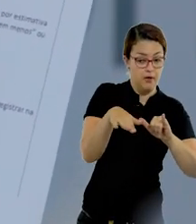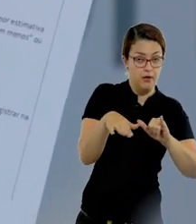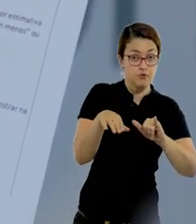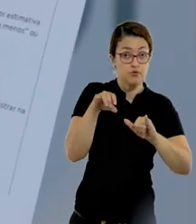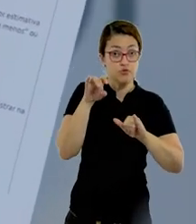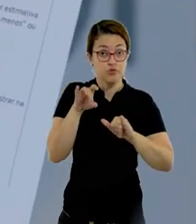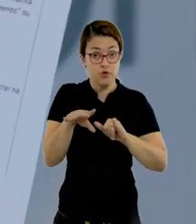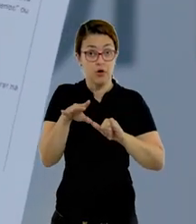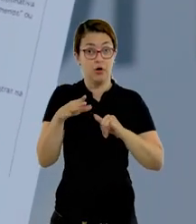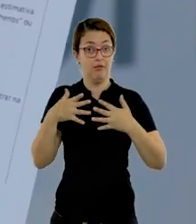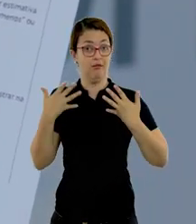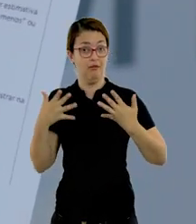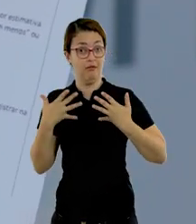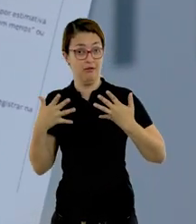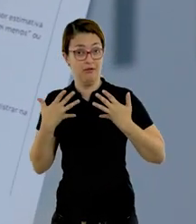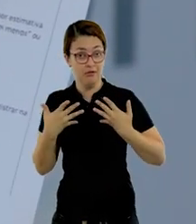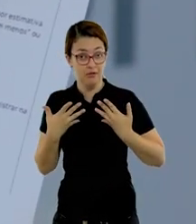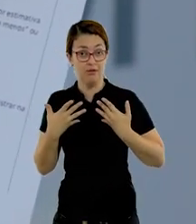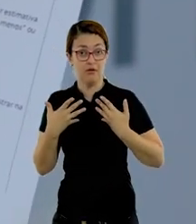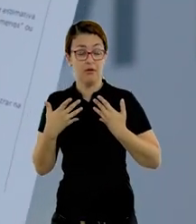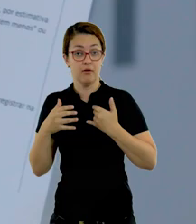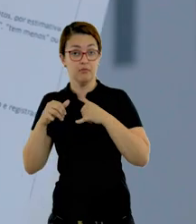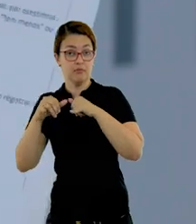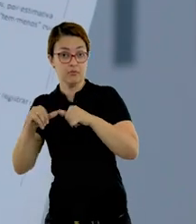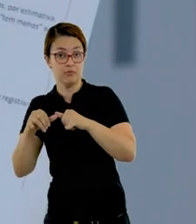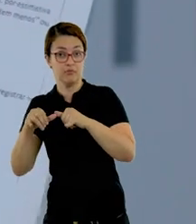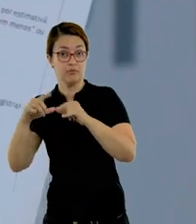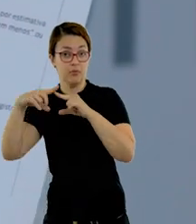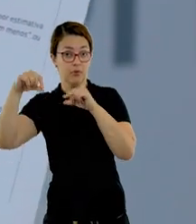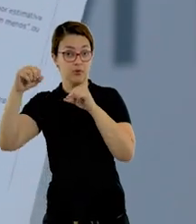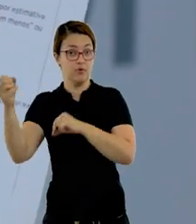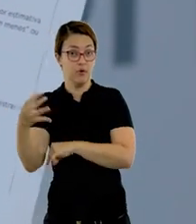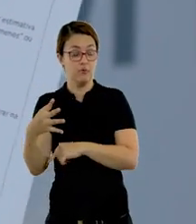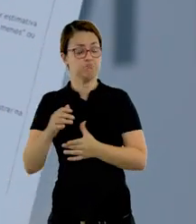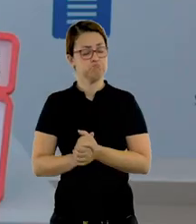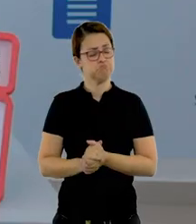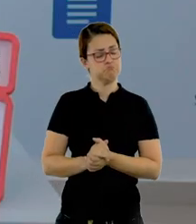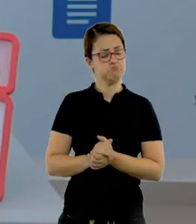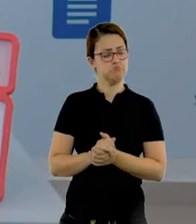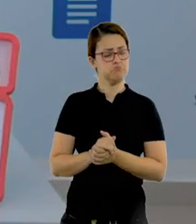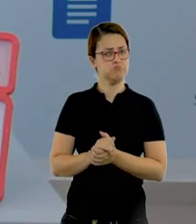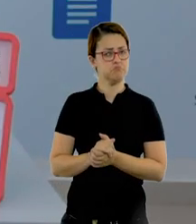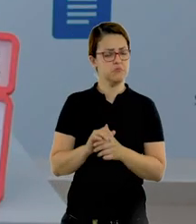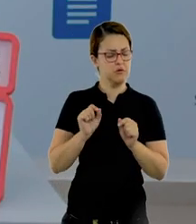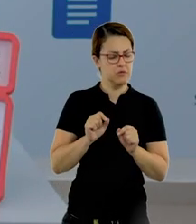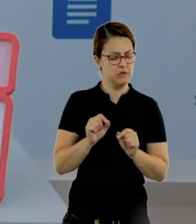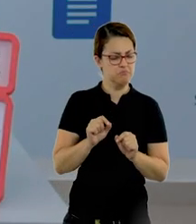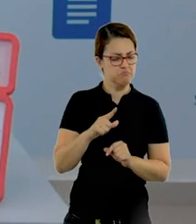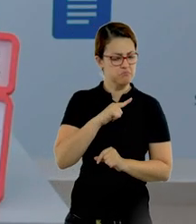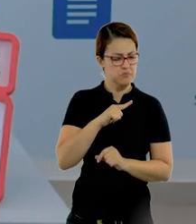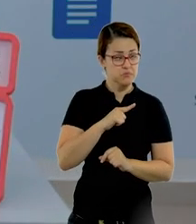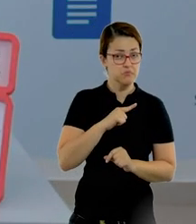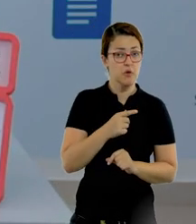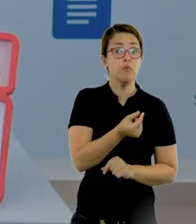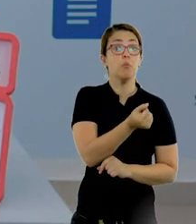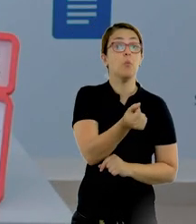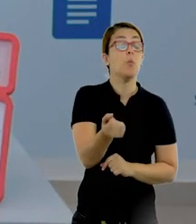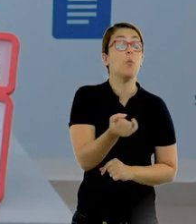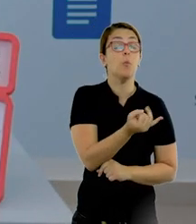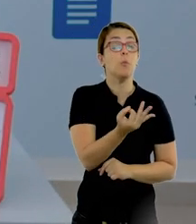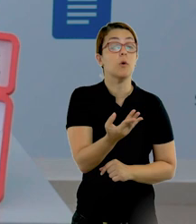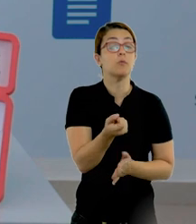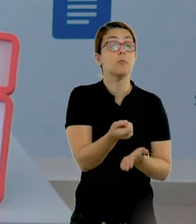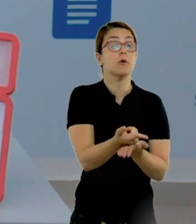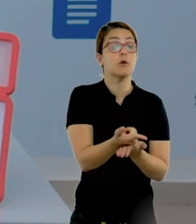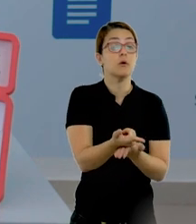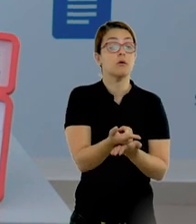supermercado Só Alegria e o supermercado Lua Nova. Cada produto tem um preço em um determinado supermercado. O